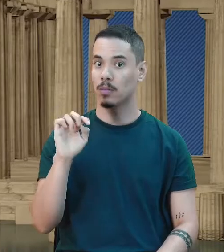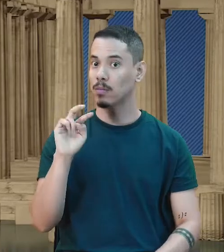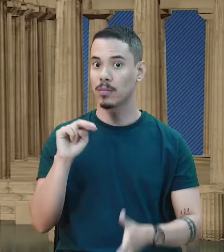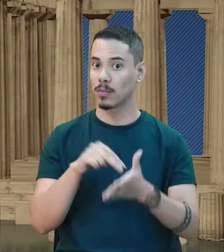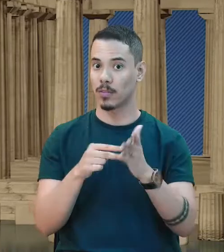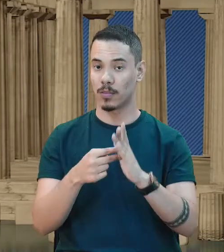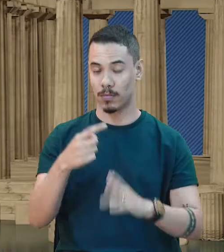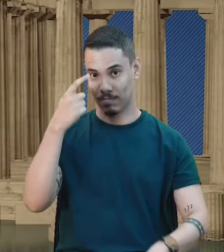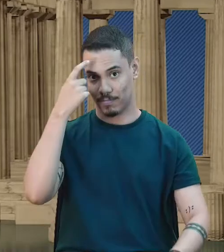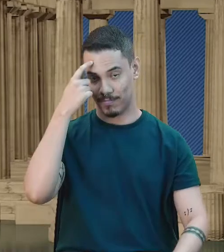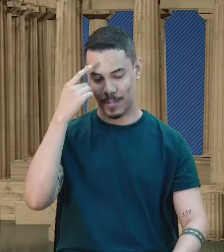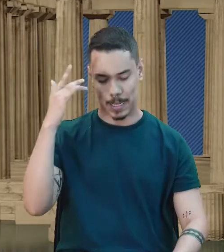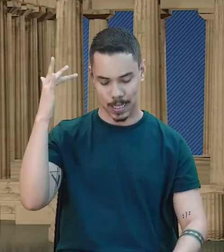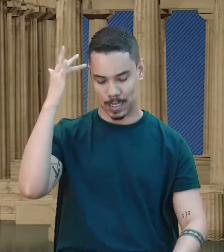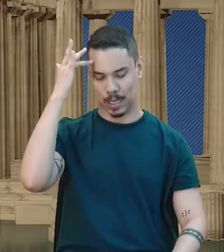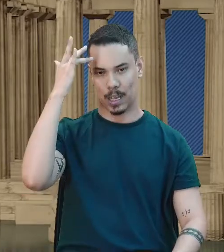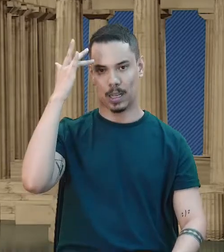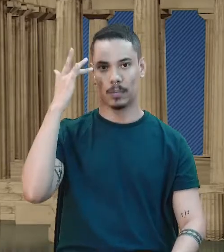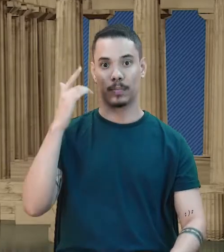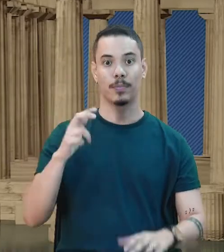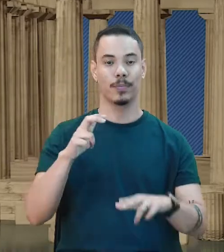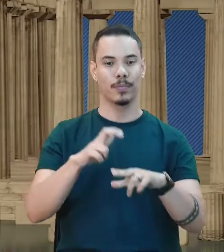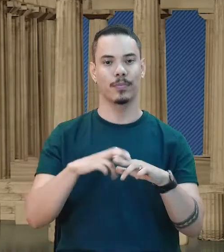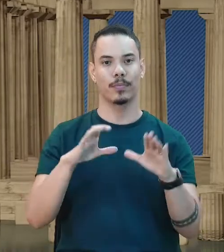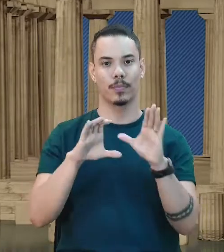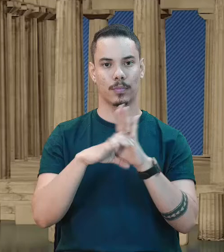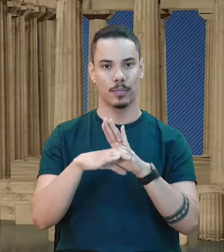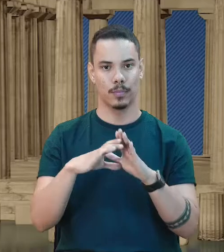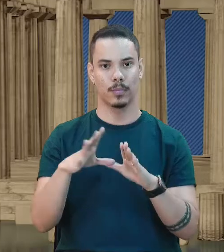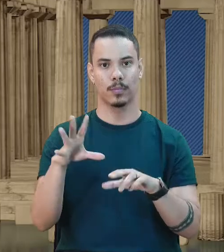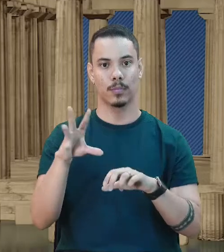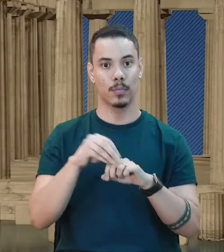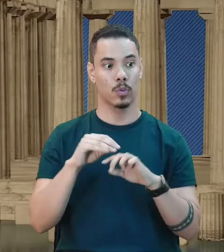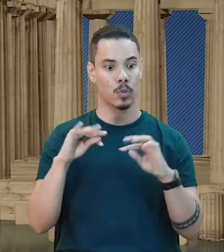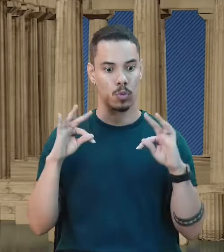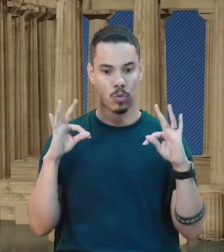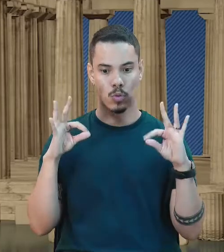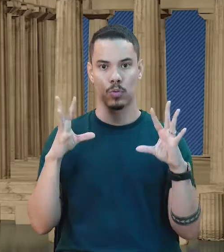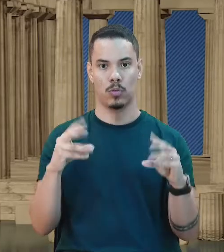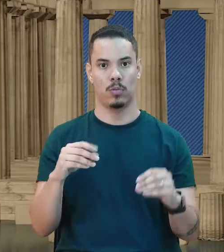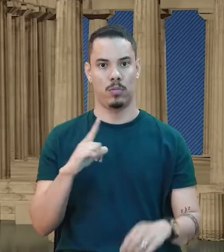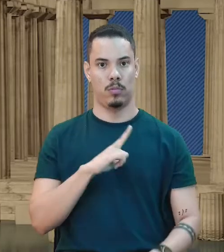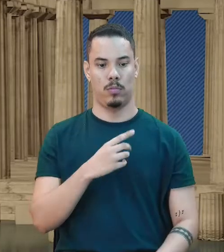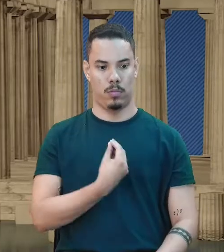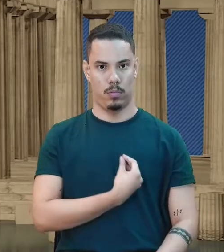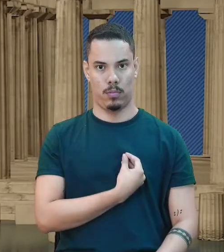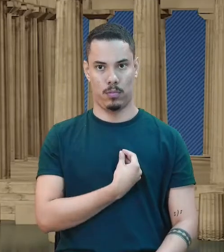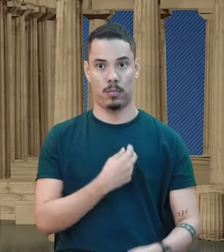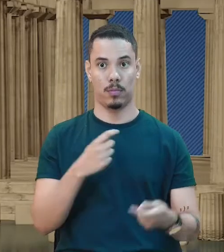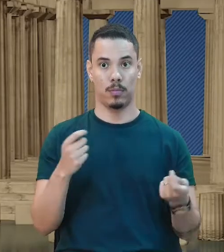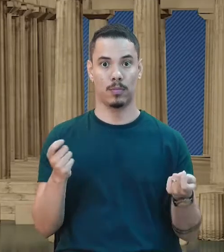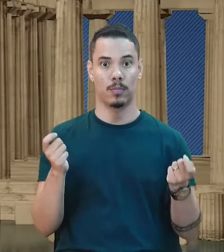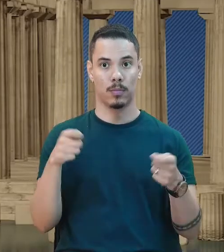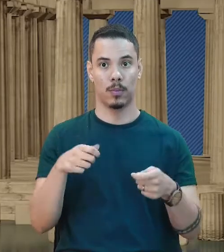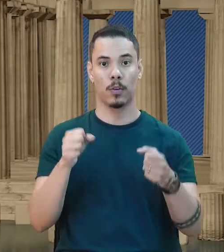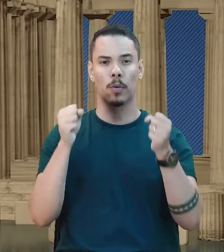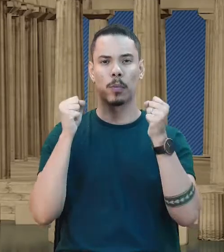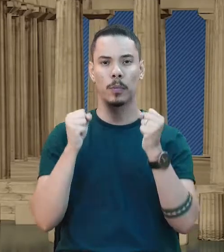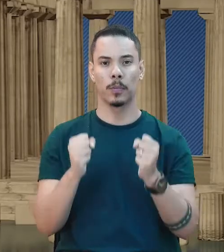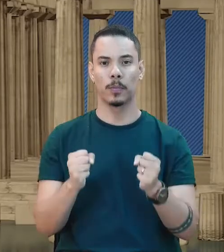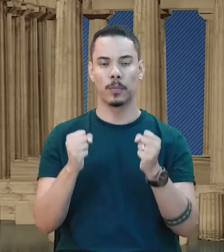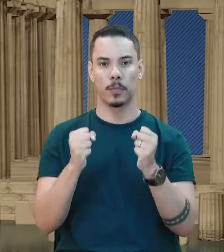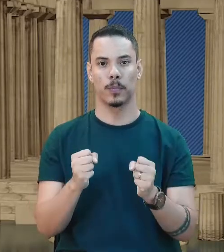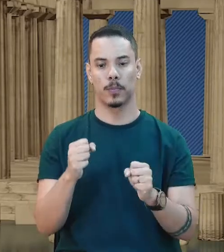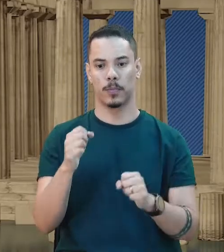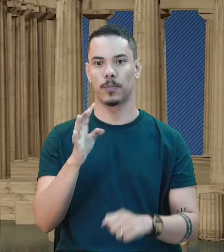conceito de conhecimento. Tudo aquilo que existe pode ser